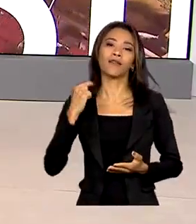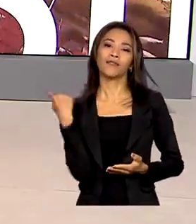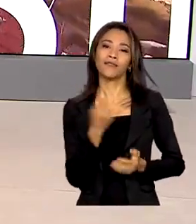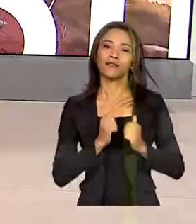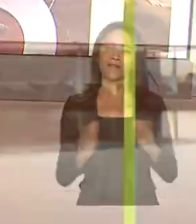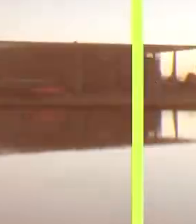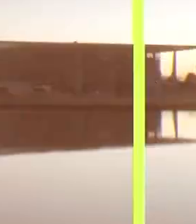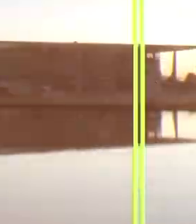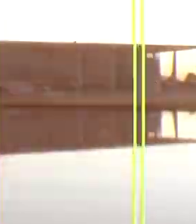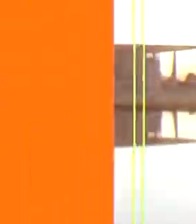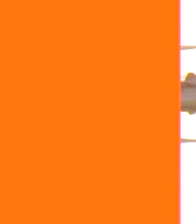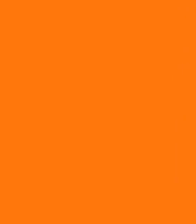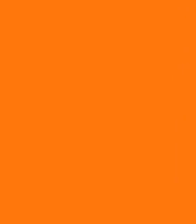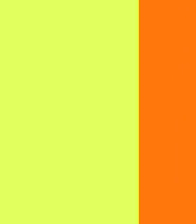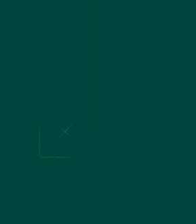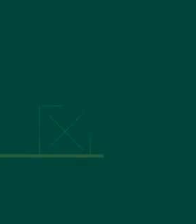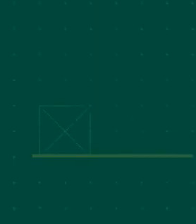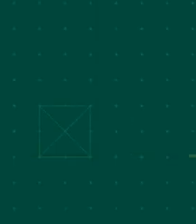ar.